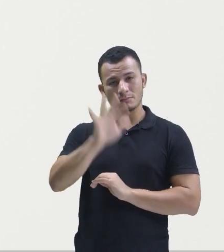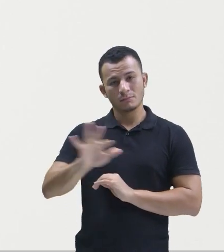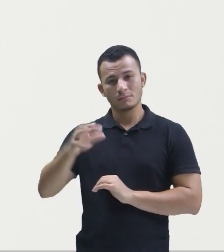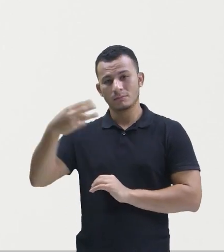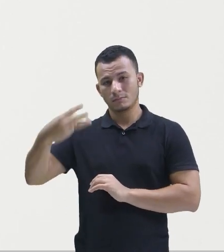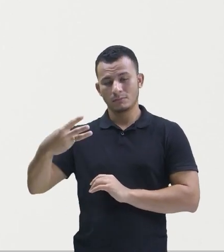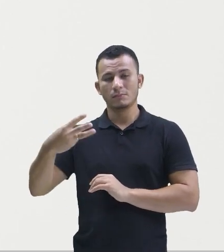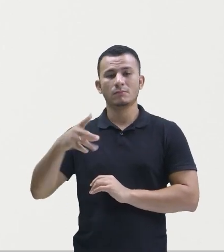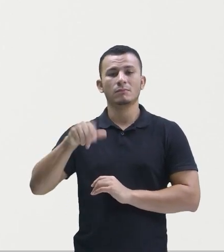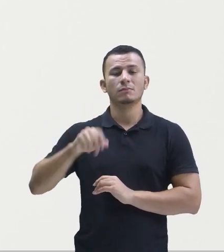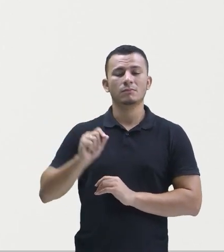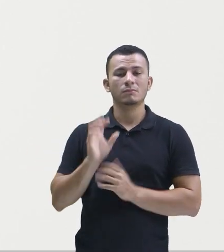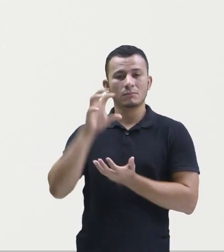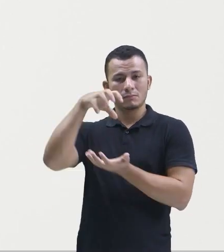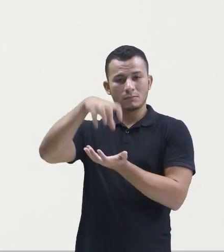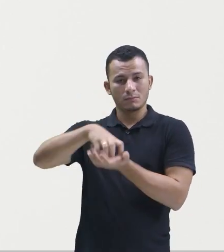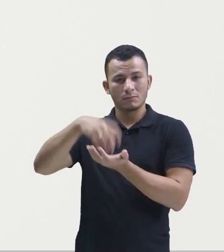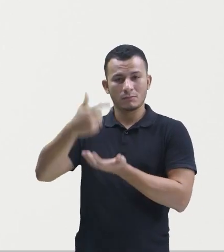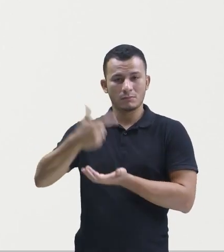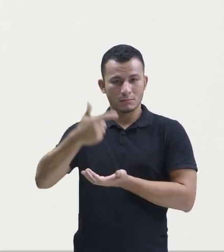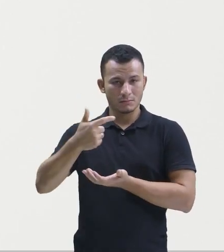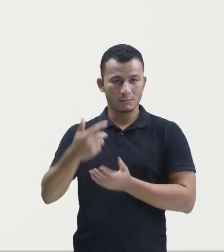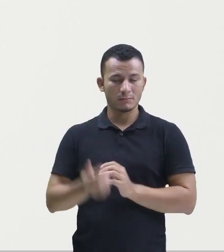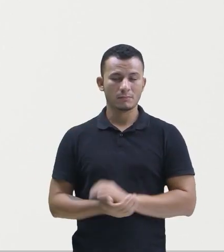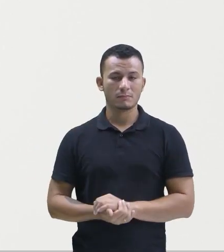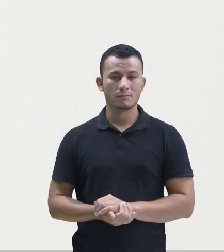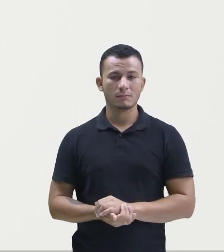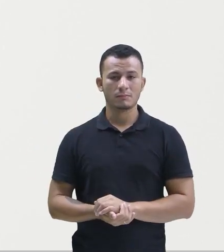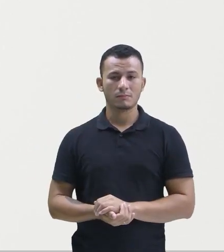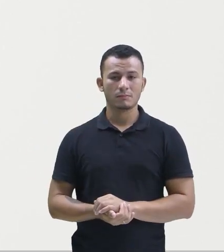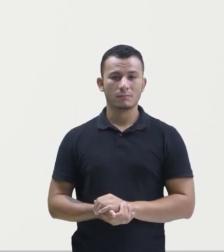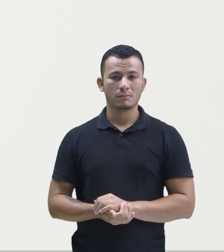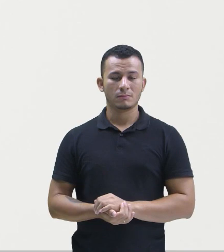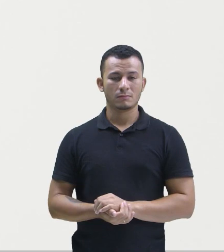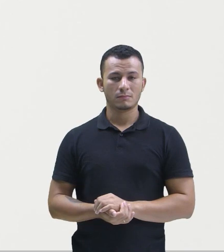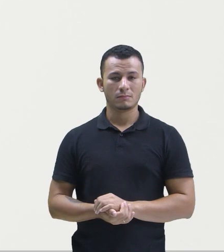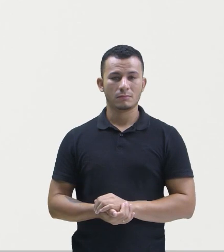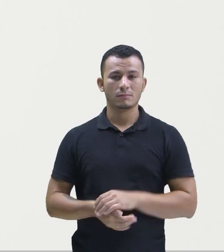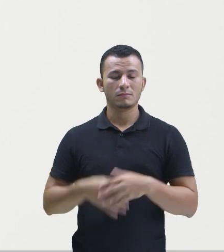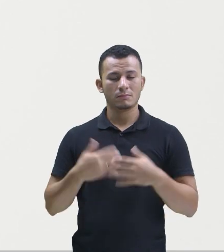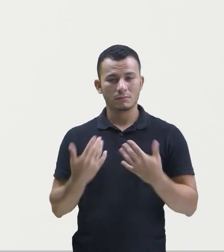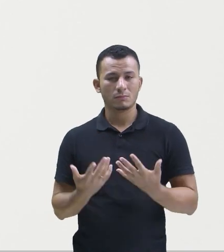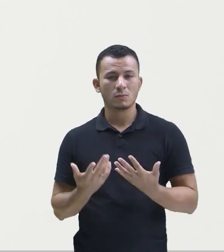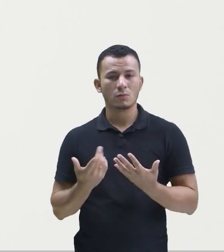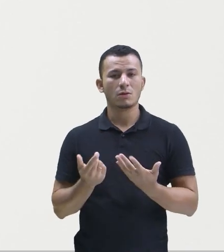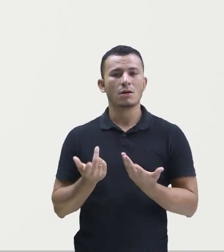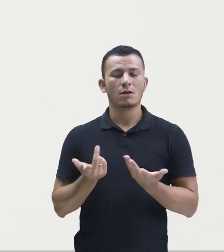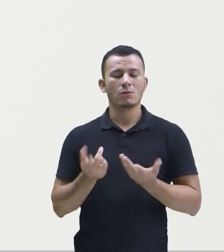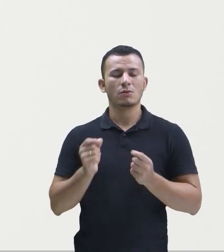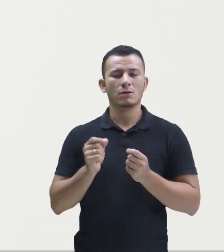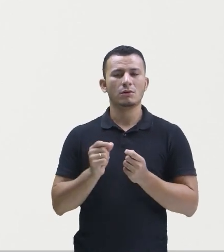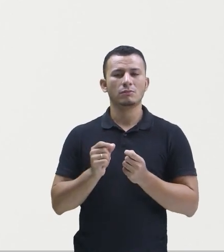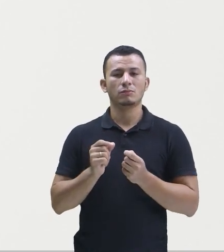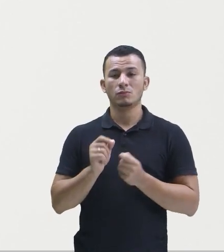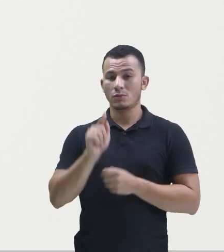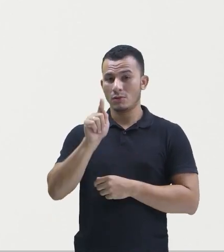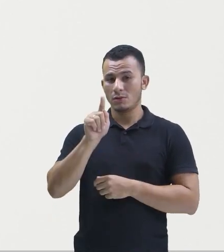imagem 3 refere-se ao setor secundário. Então, vamos lá matar nossa charada. Vamos eliminar